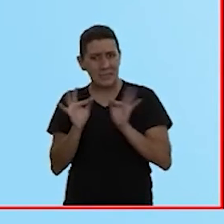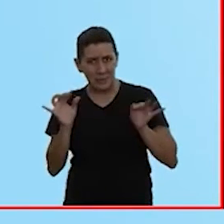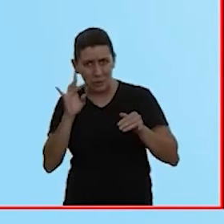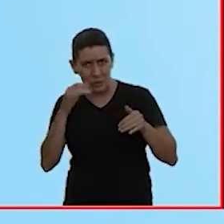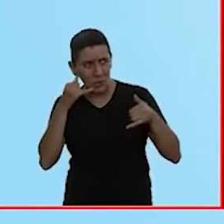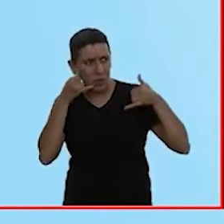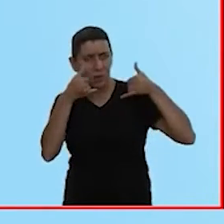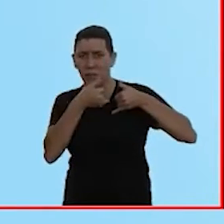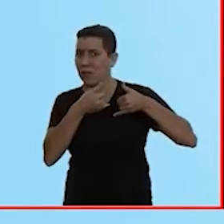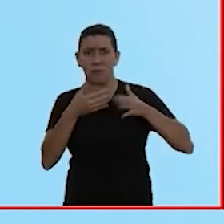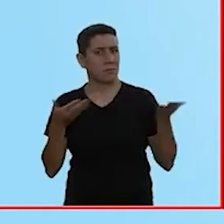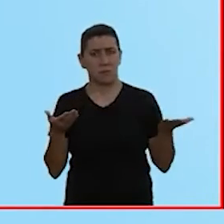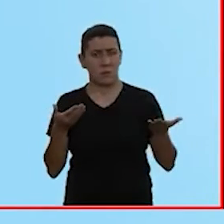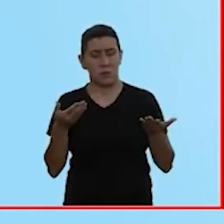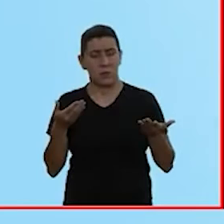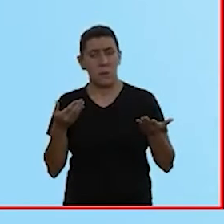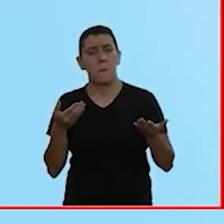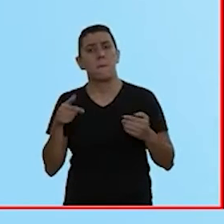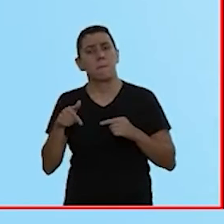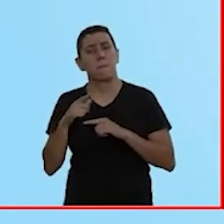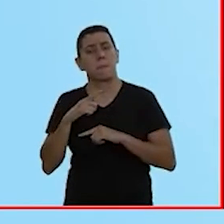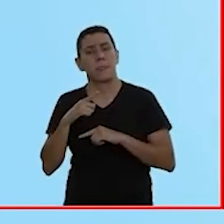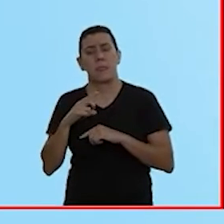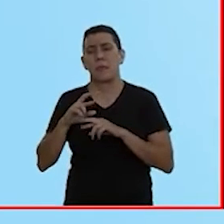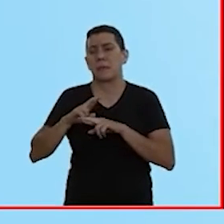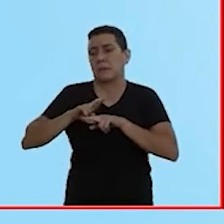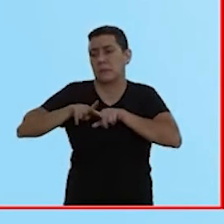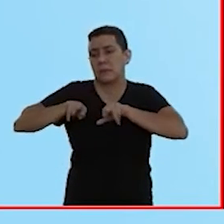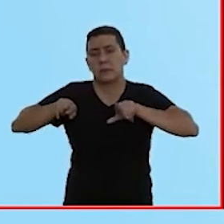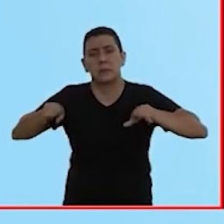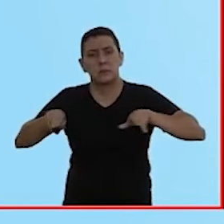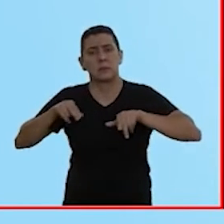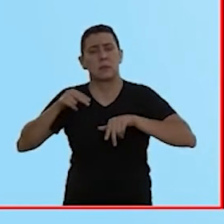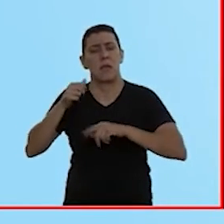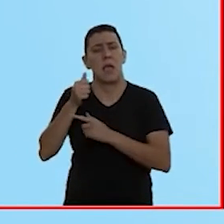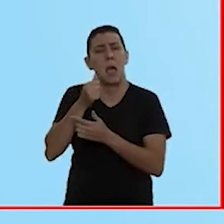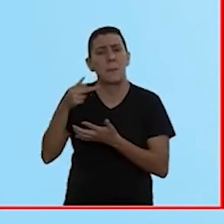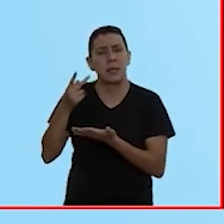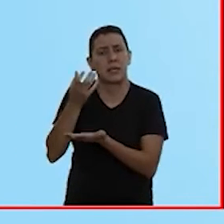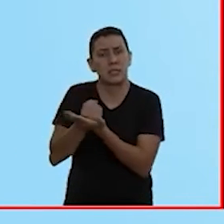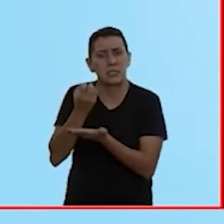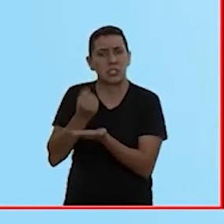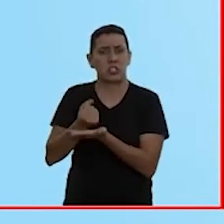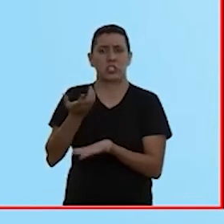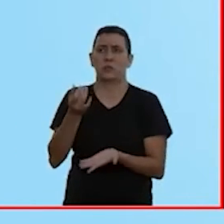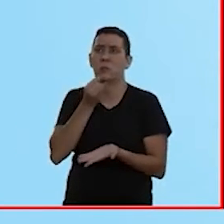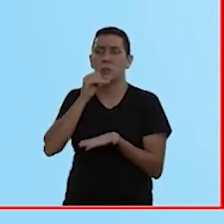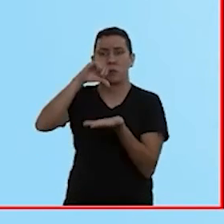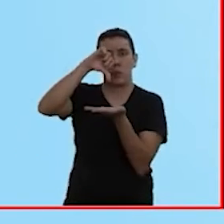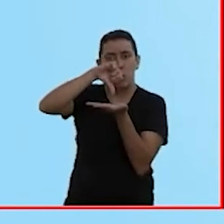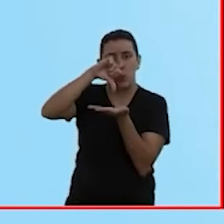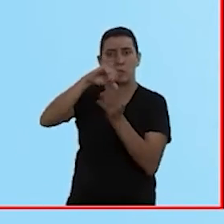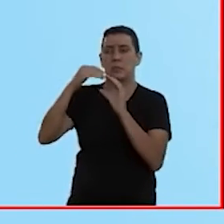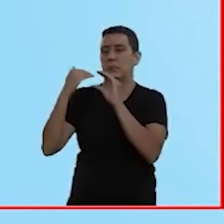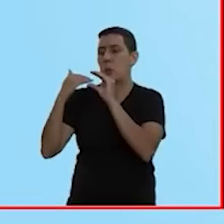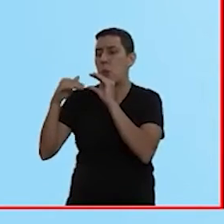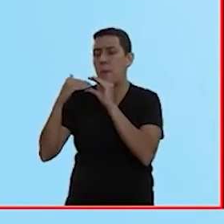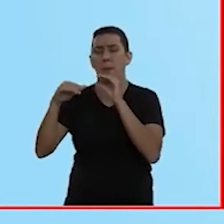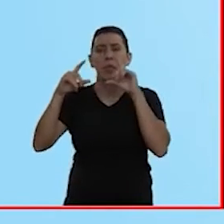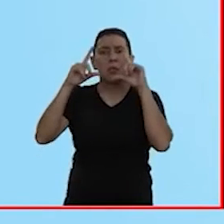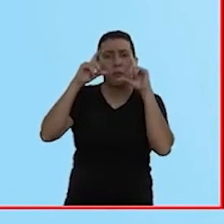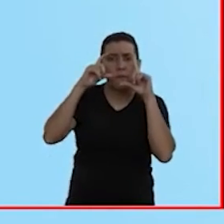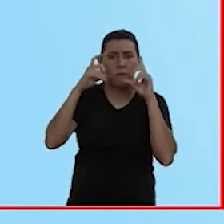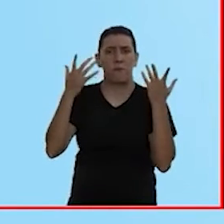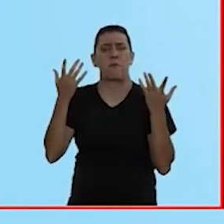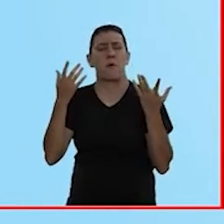a de centenas outra de Outras aplicações aplicativos localização e-mail foto Enfim